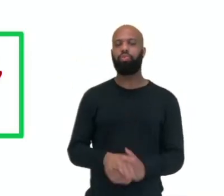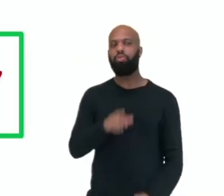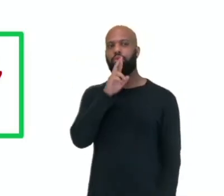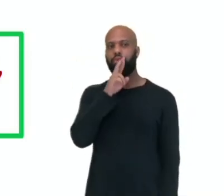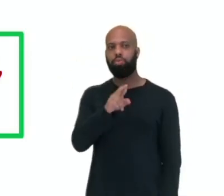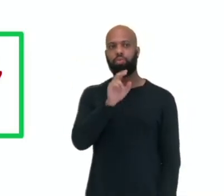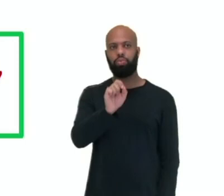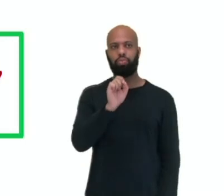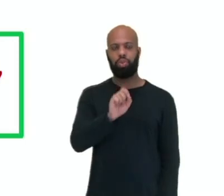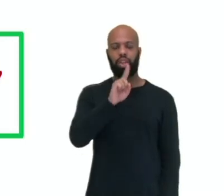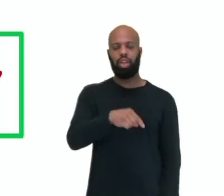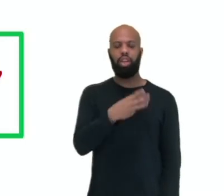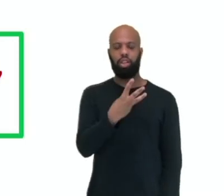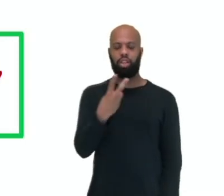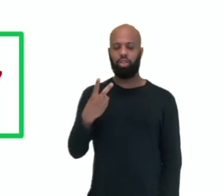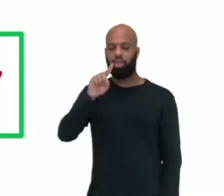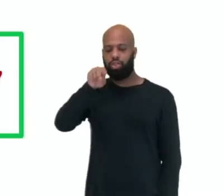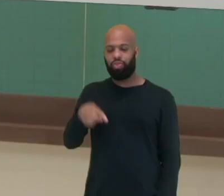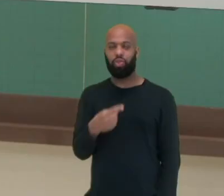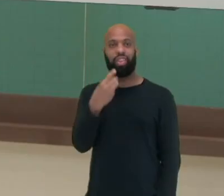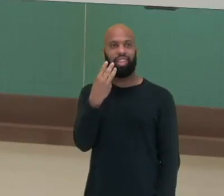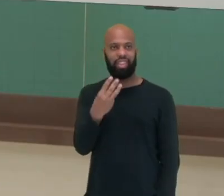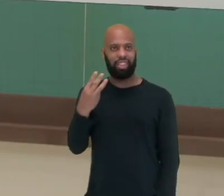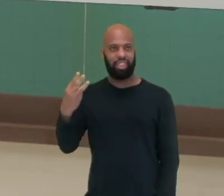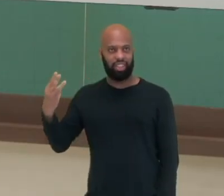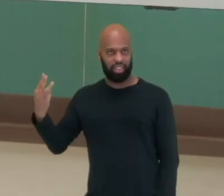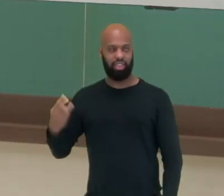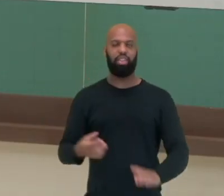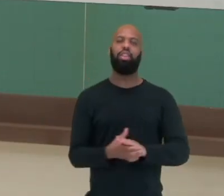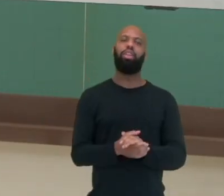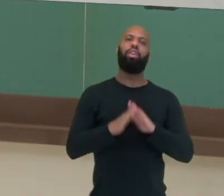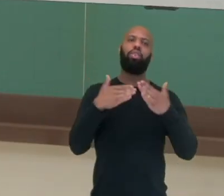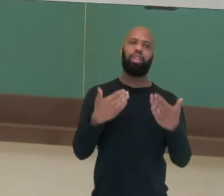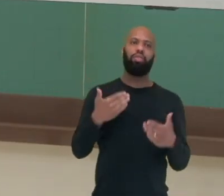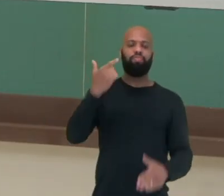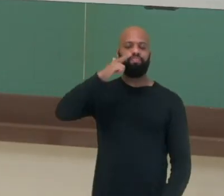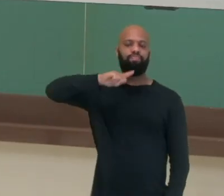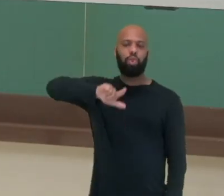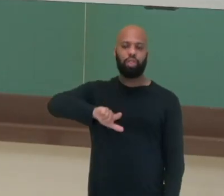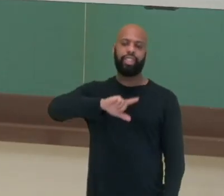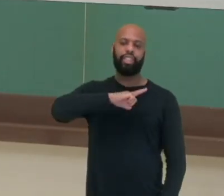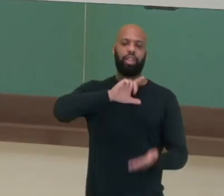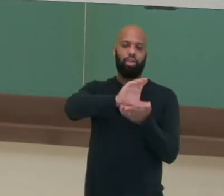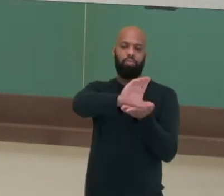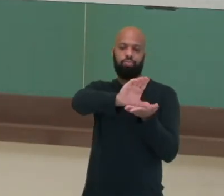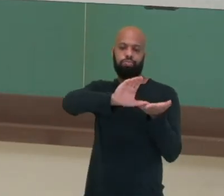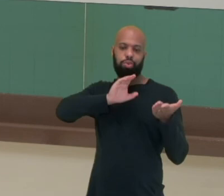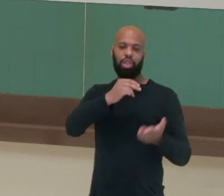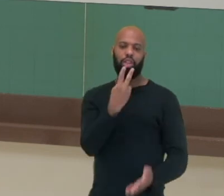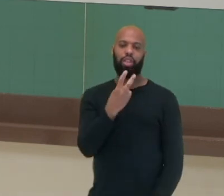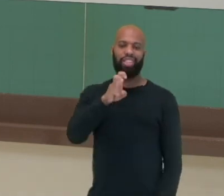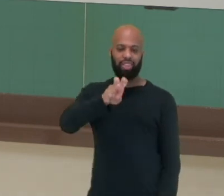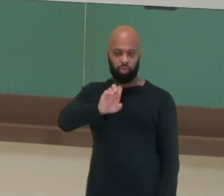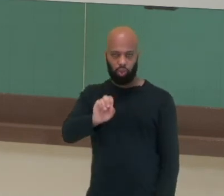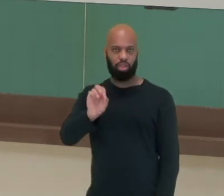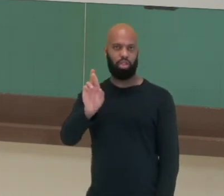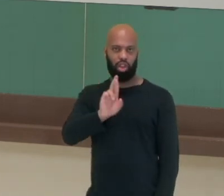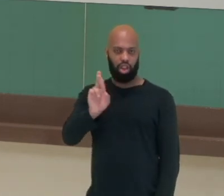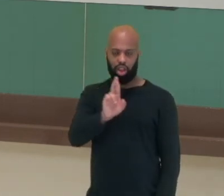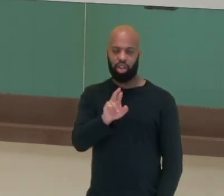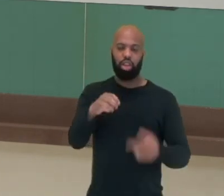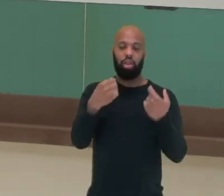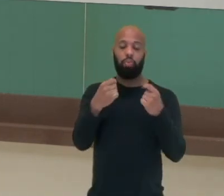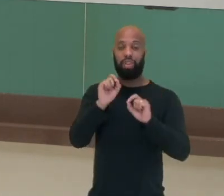Resultado da divisão, 32,3, ou seja, para que eu obtenha um montante de